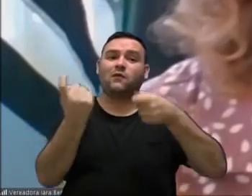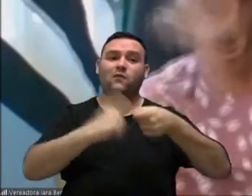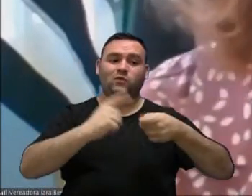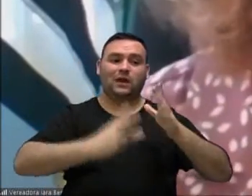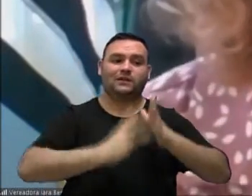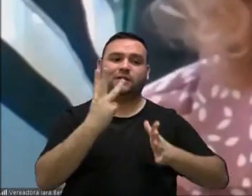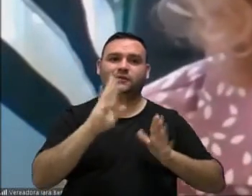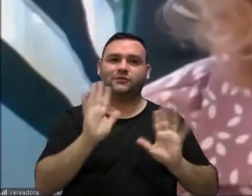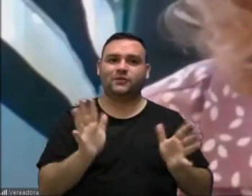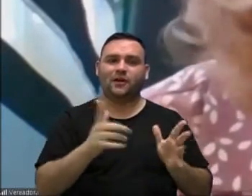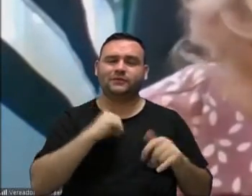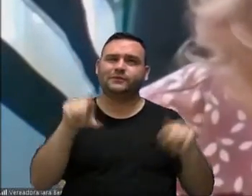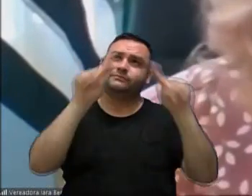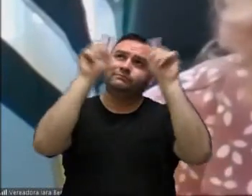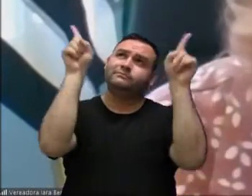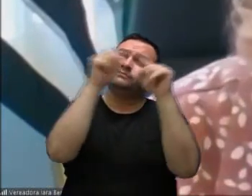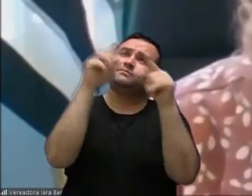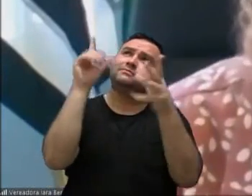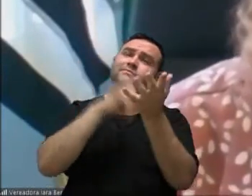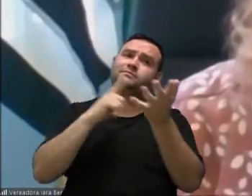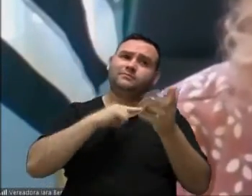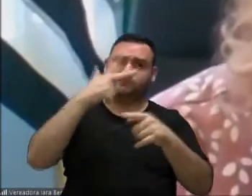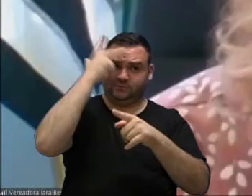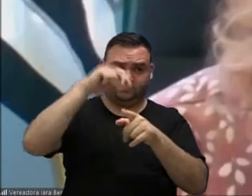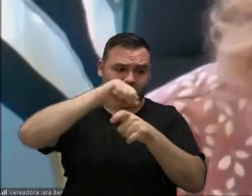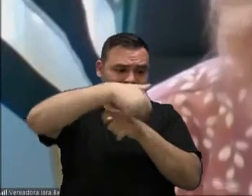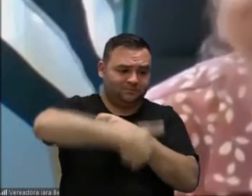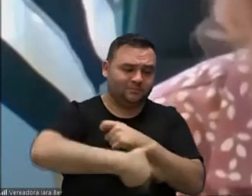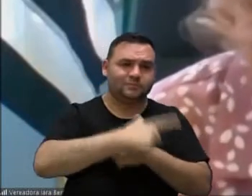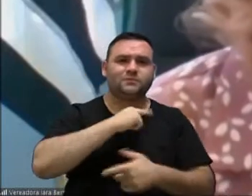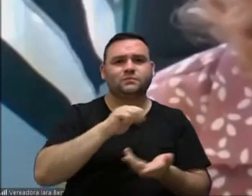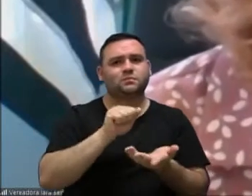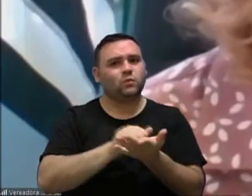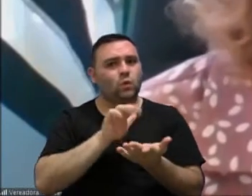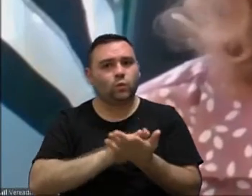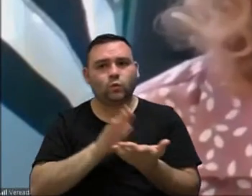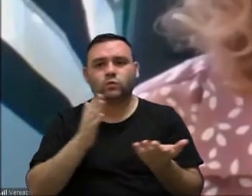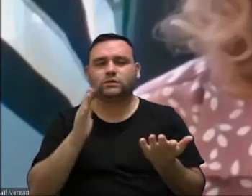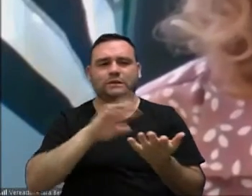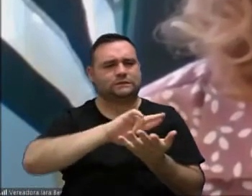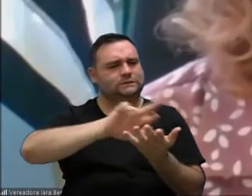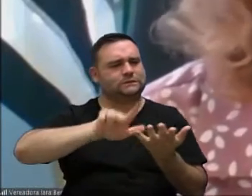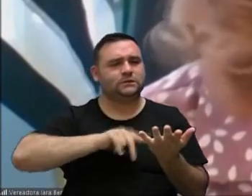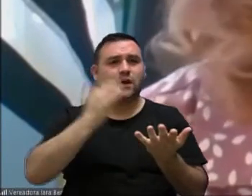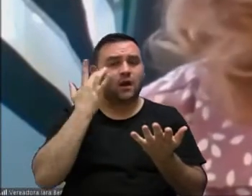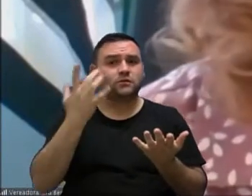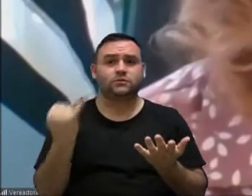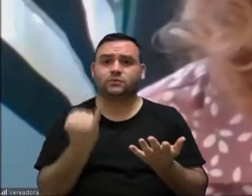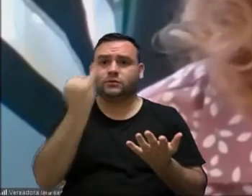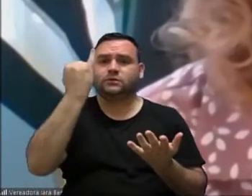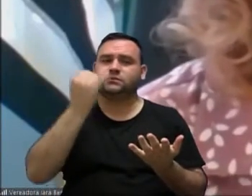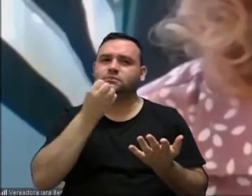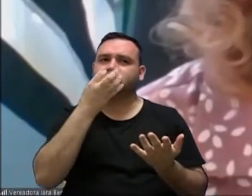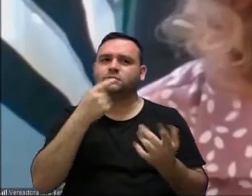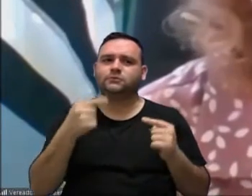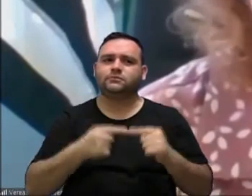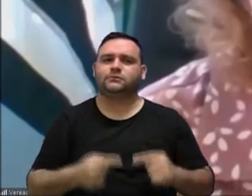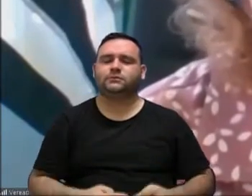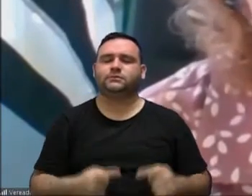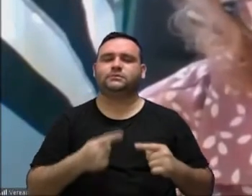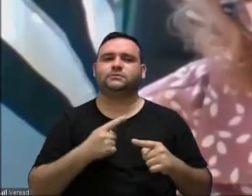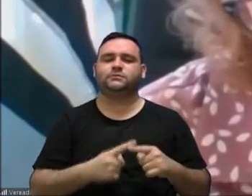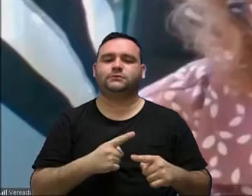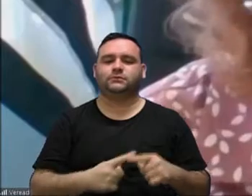terceira vez então tem o senhor propõe multa tudo isso eu acho extremamente oportuno para